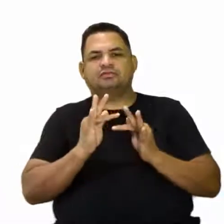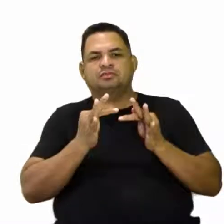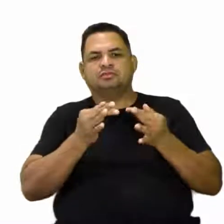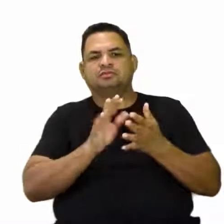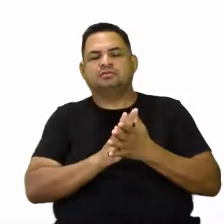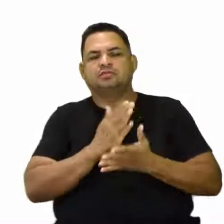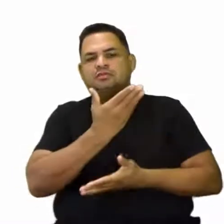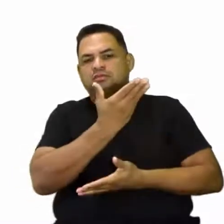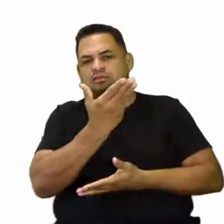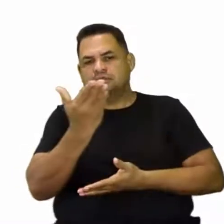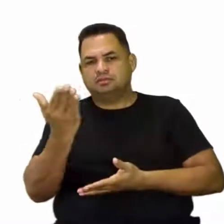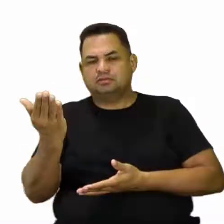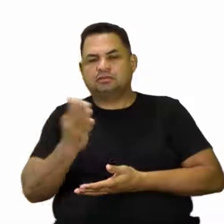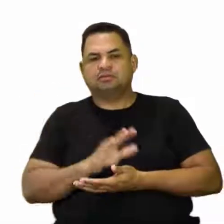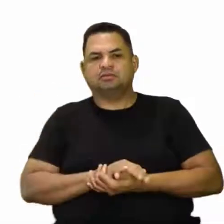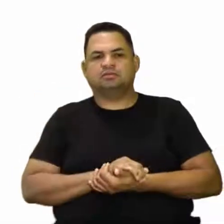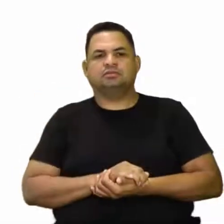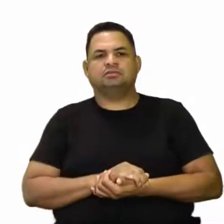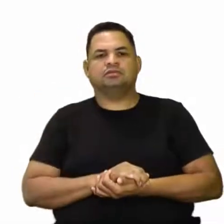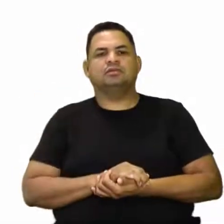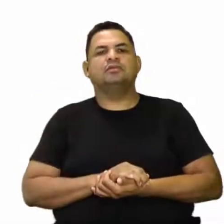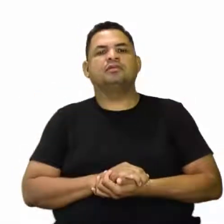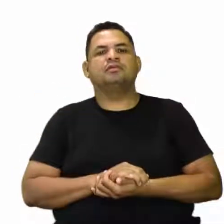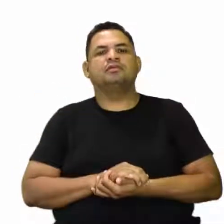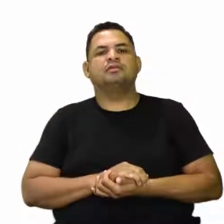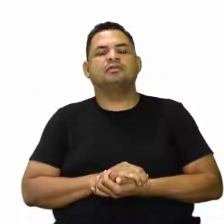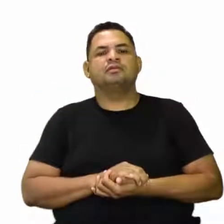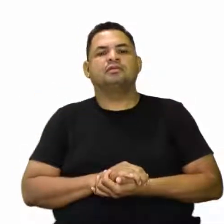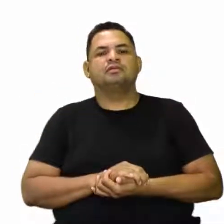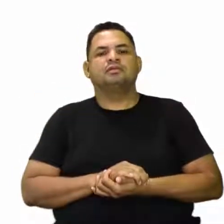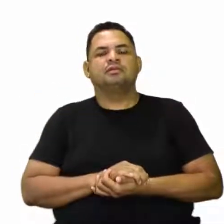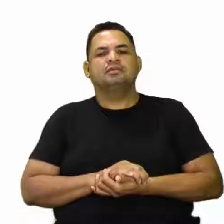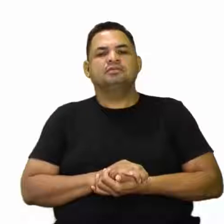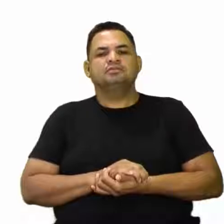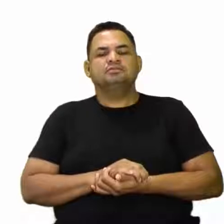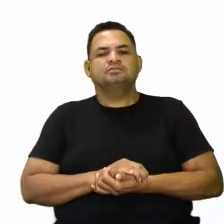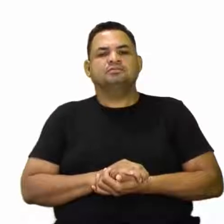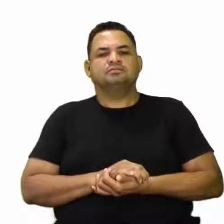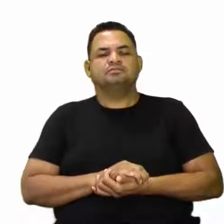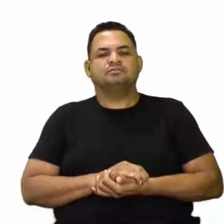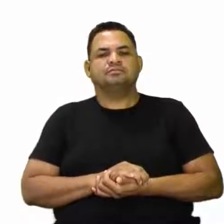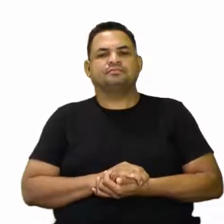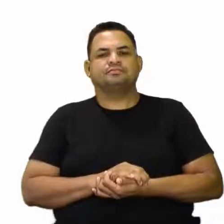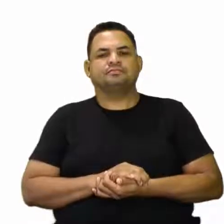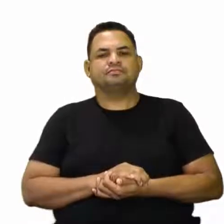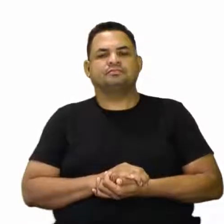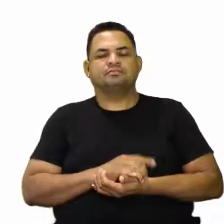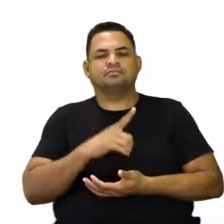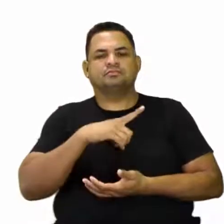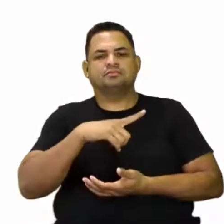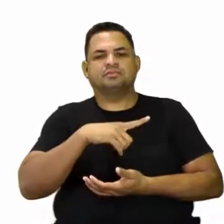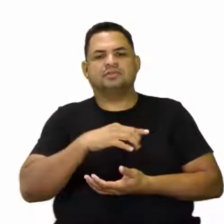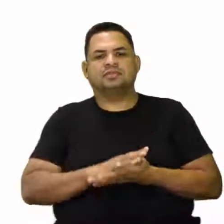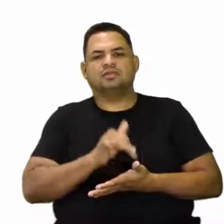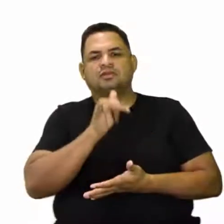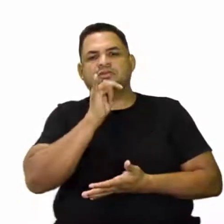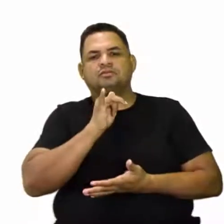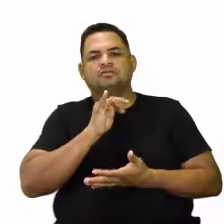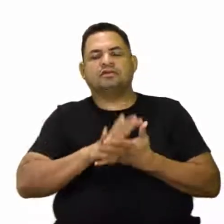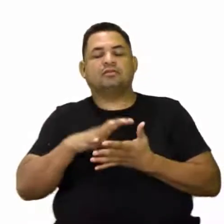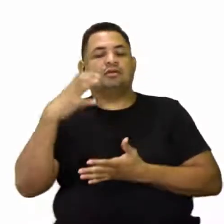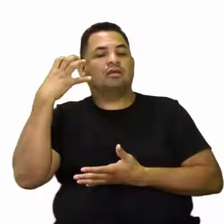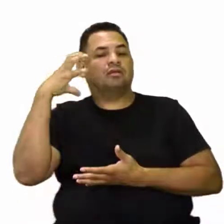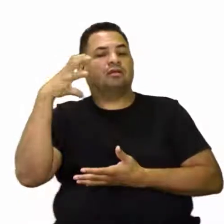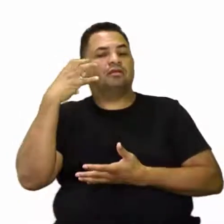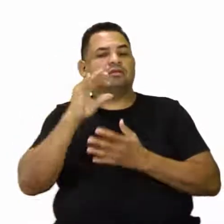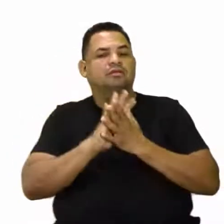essas terminações. Ia, ias, ia, íamos, ias e ias. Então, vocês têm o exemplo do verbo cantar,